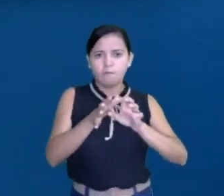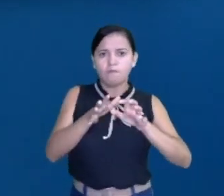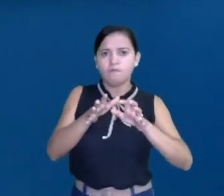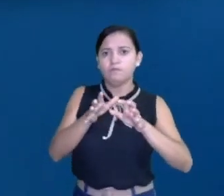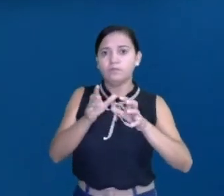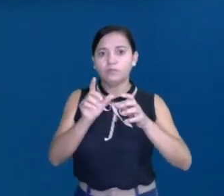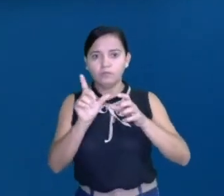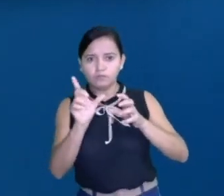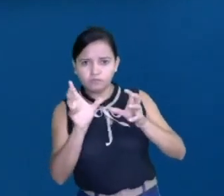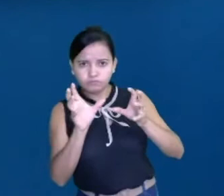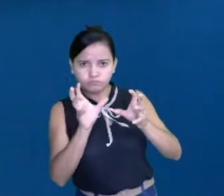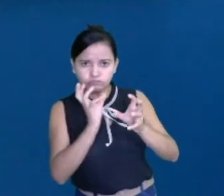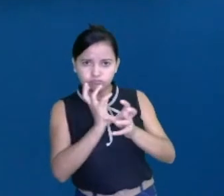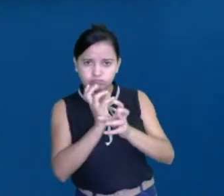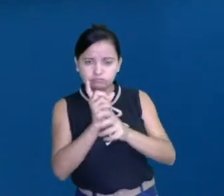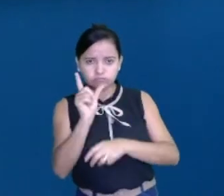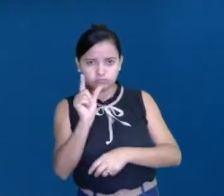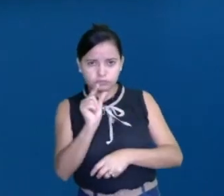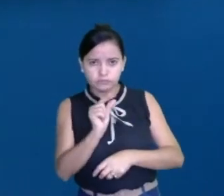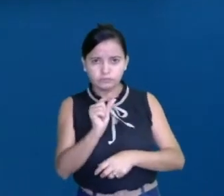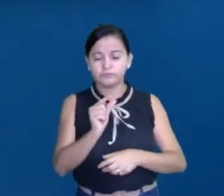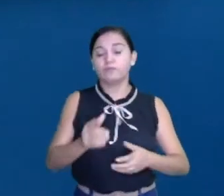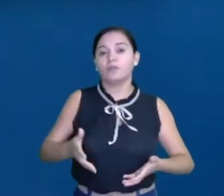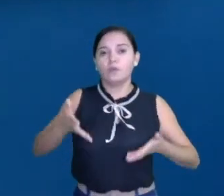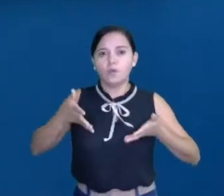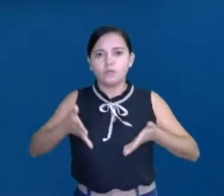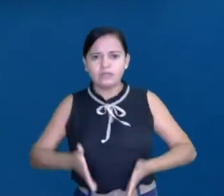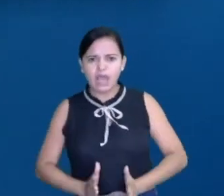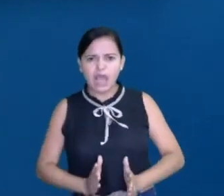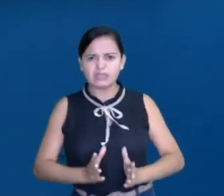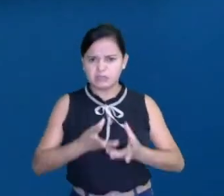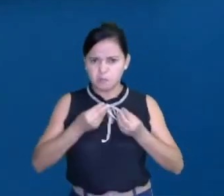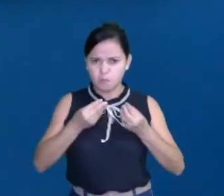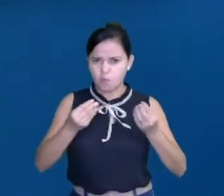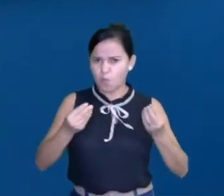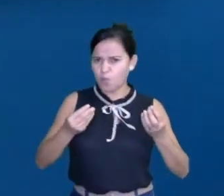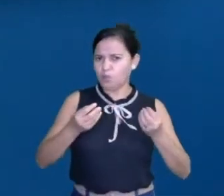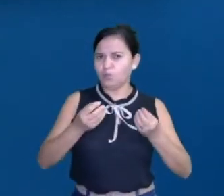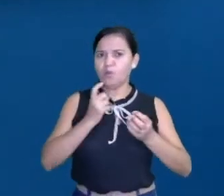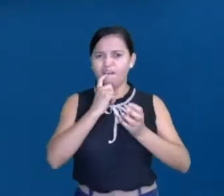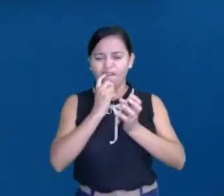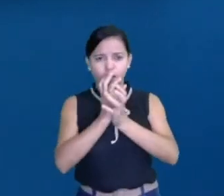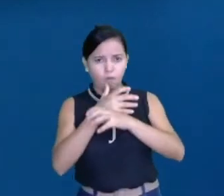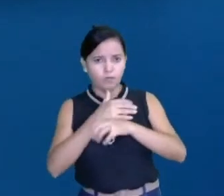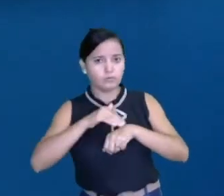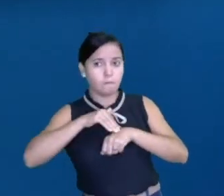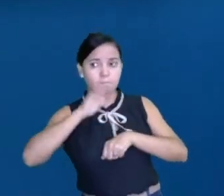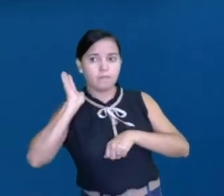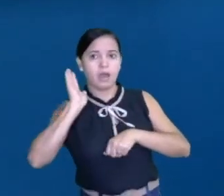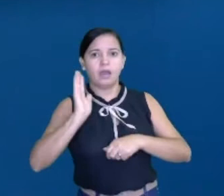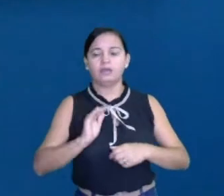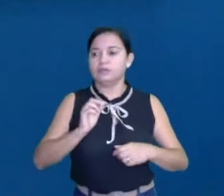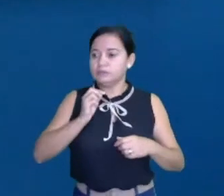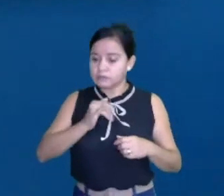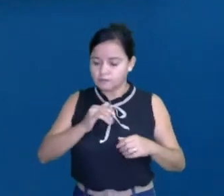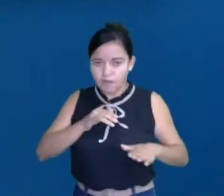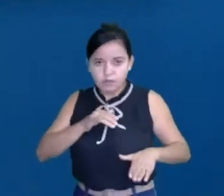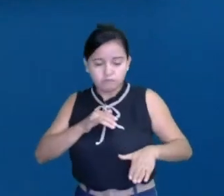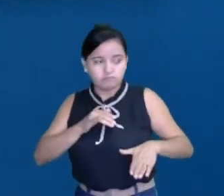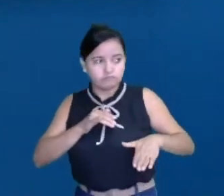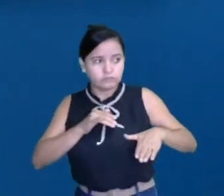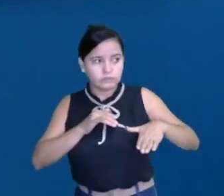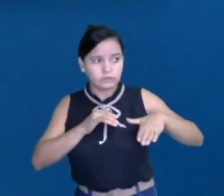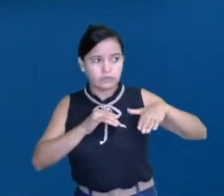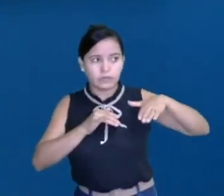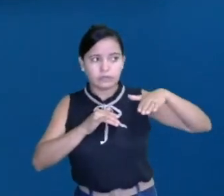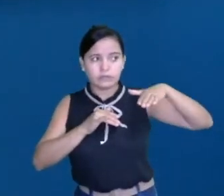vai diminuindo. O recém-nascido nasce com muitos ossos a mais do que o adulto. E à medida que vai crescendo, esses ossos vão